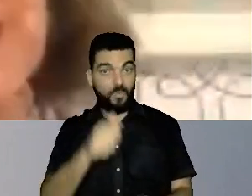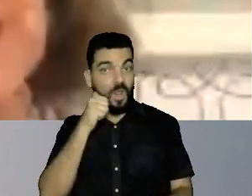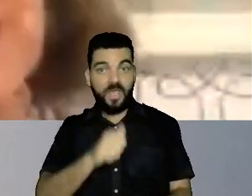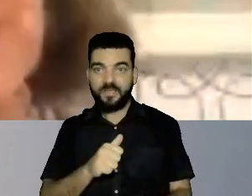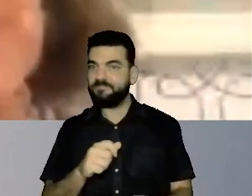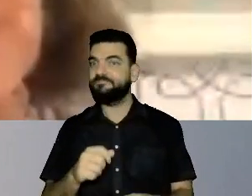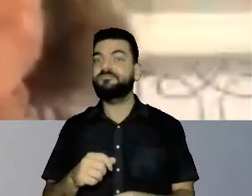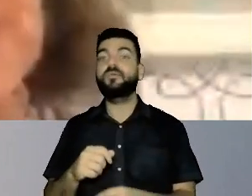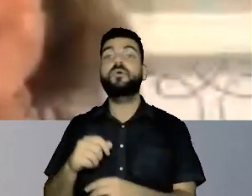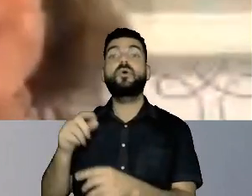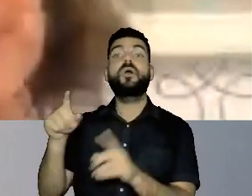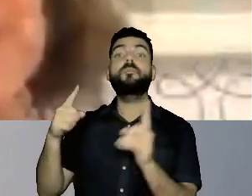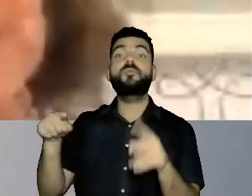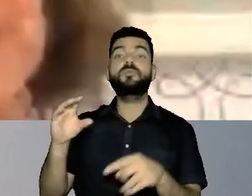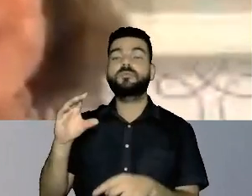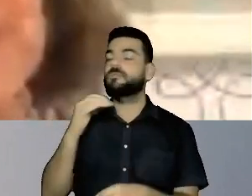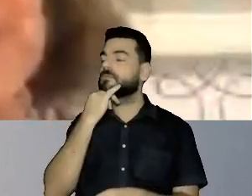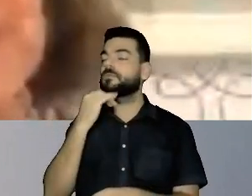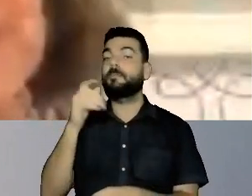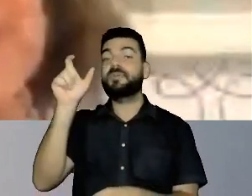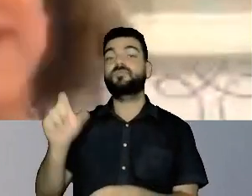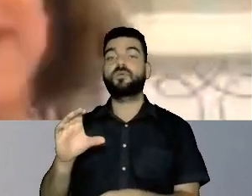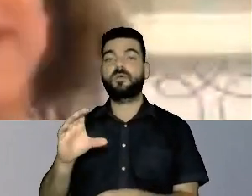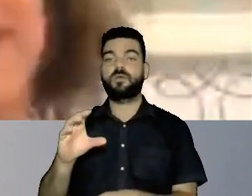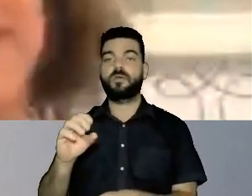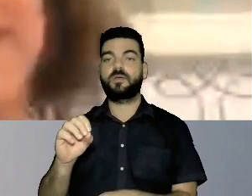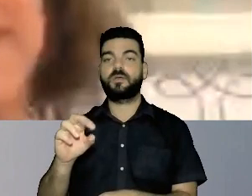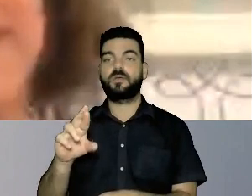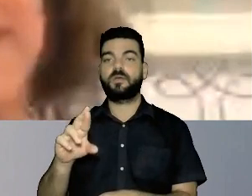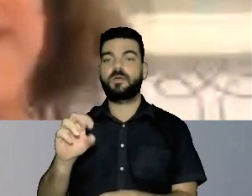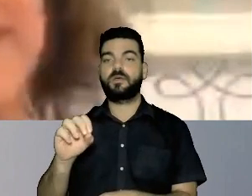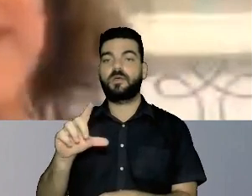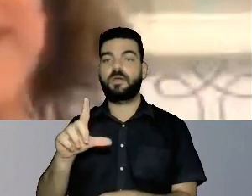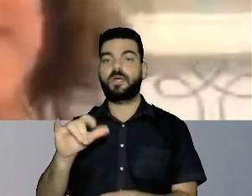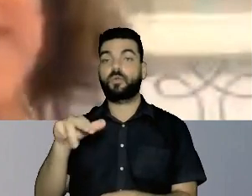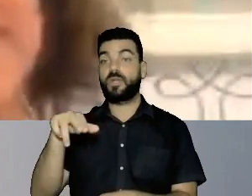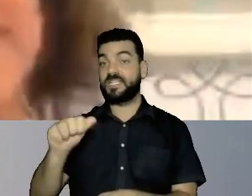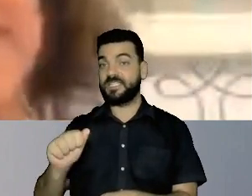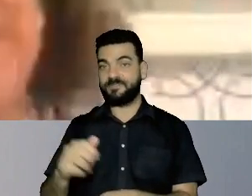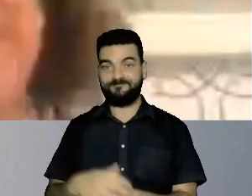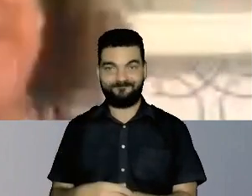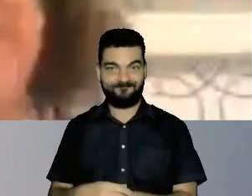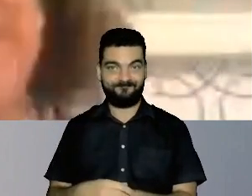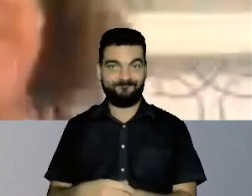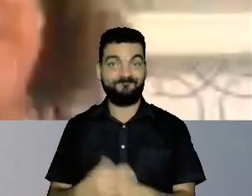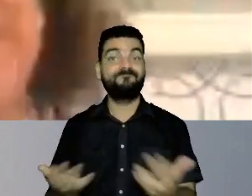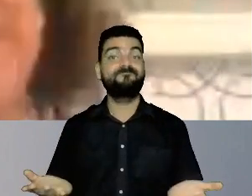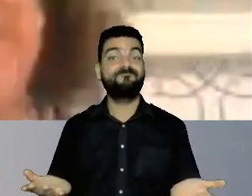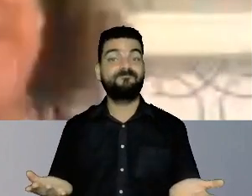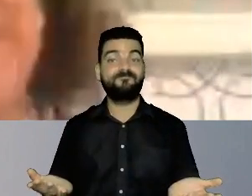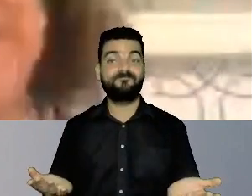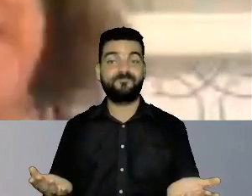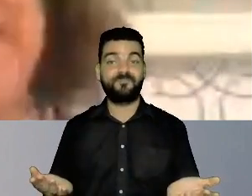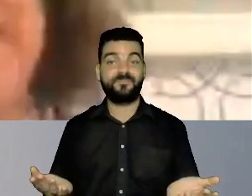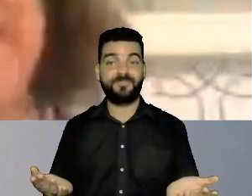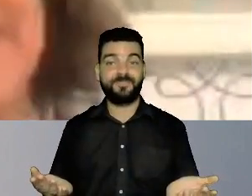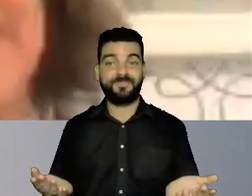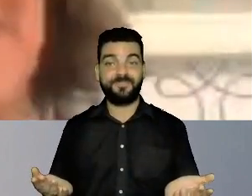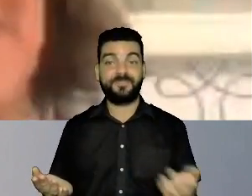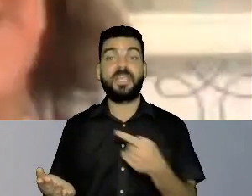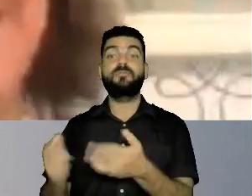são colocadas em algum momento atrás na história e pouco lembradas. Basta ver o caso da Carolina de Jesus,